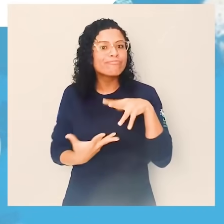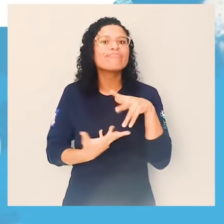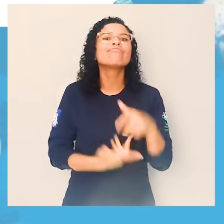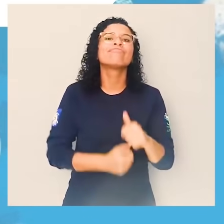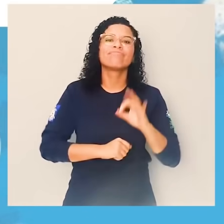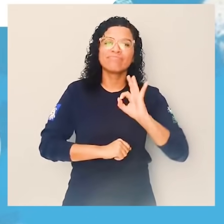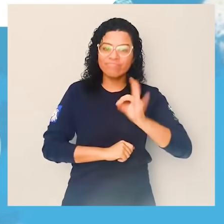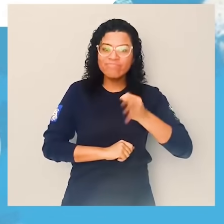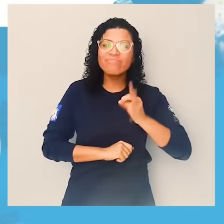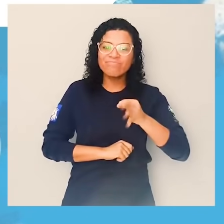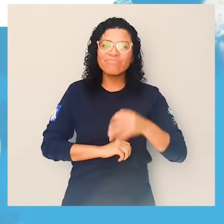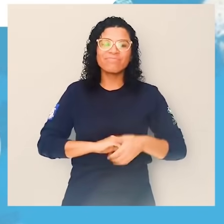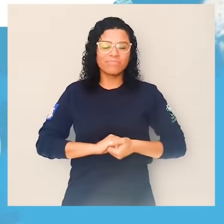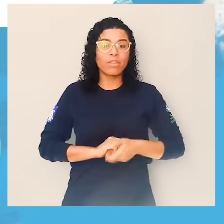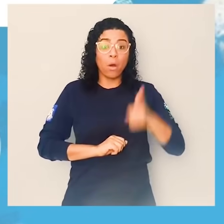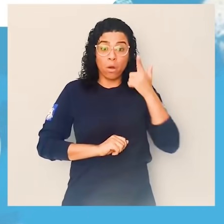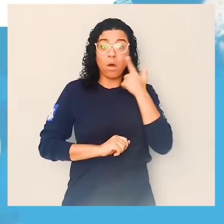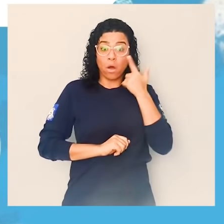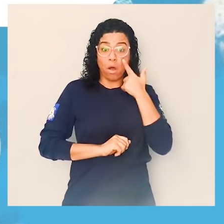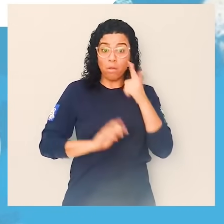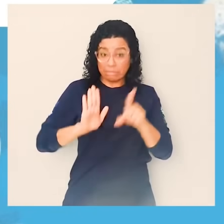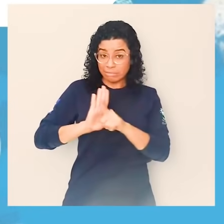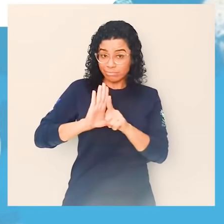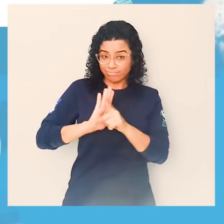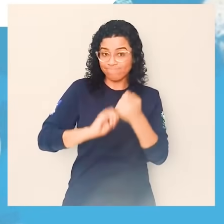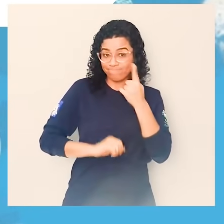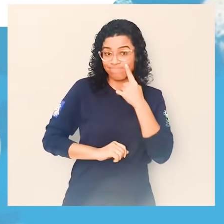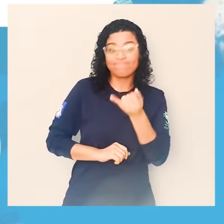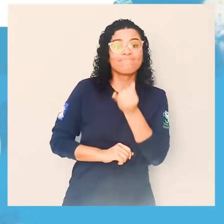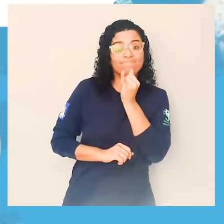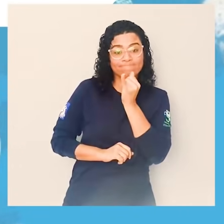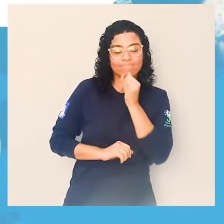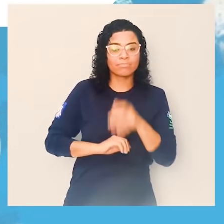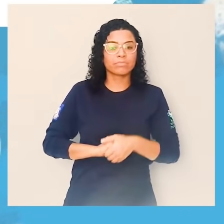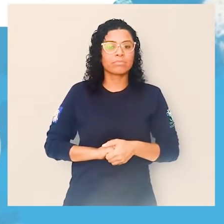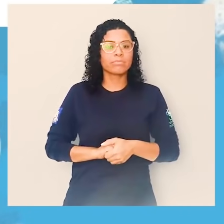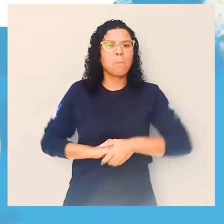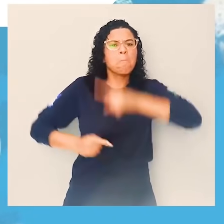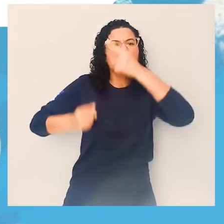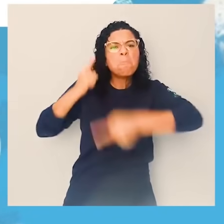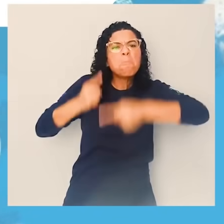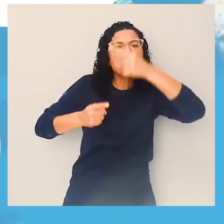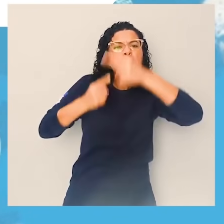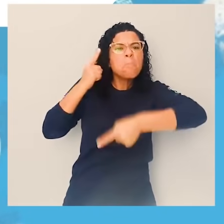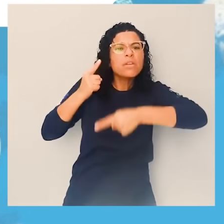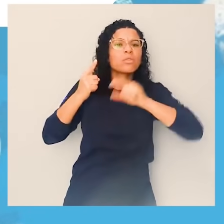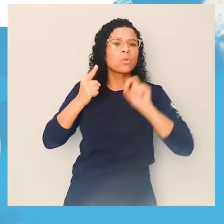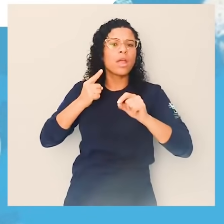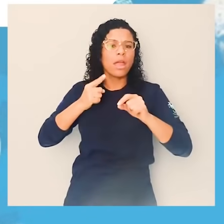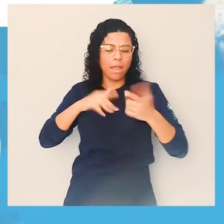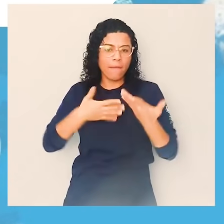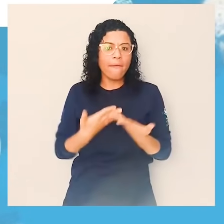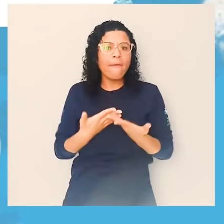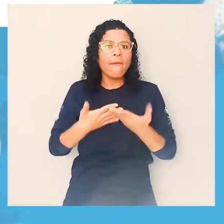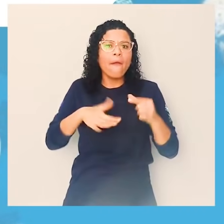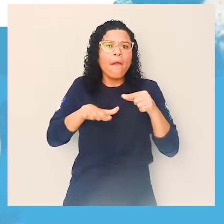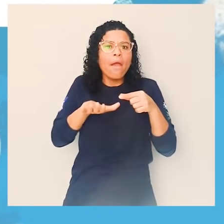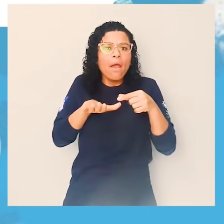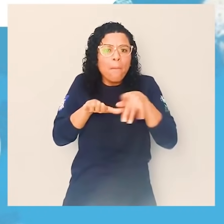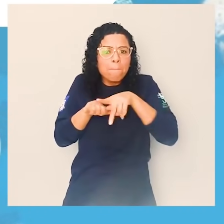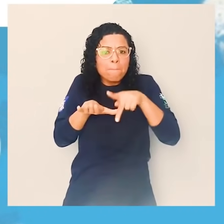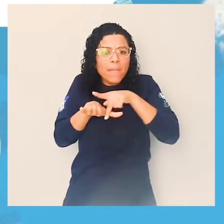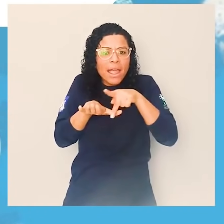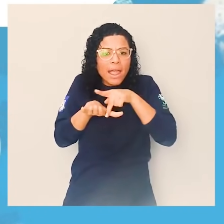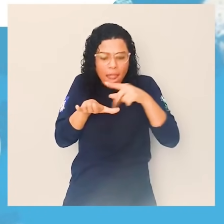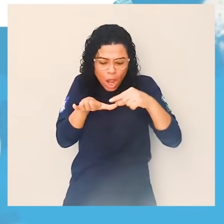do mundo. Olhem só essa lei. Fica terminantemente proibido cortar a unha do dedão